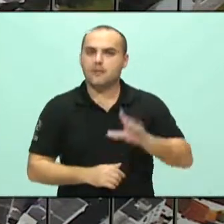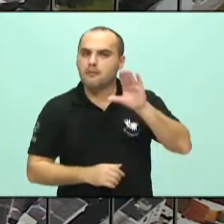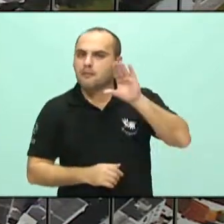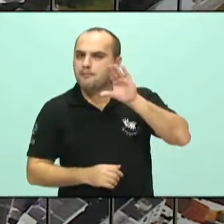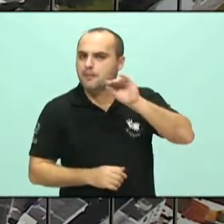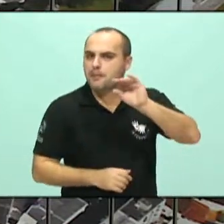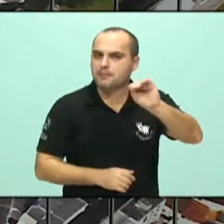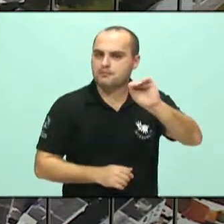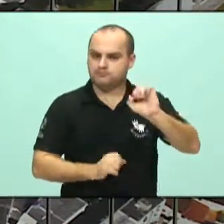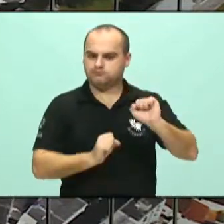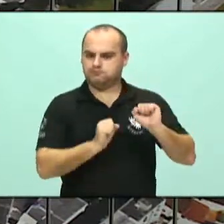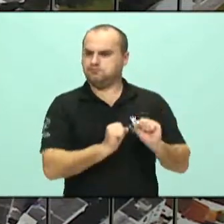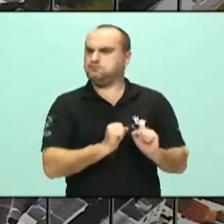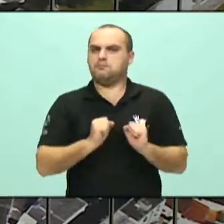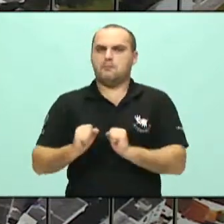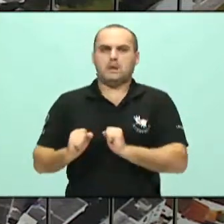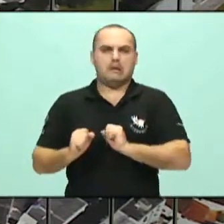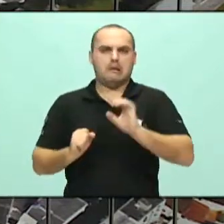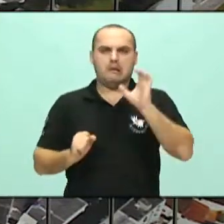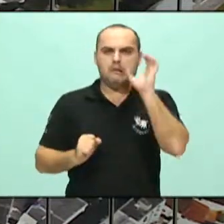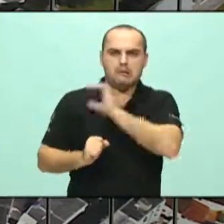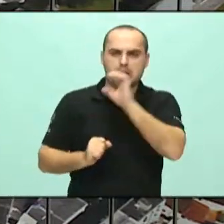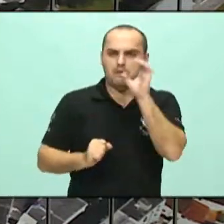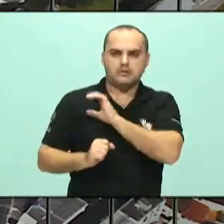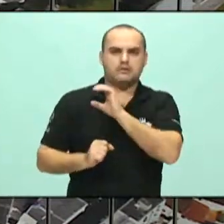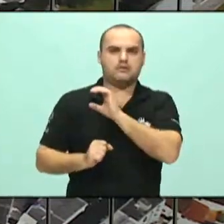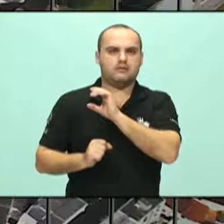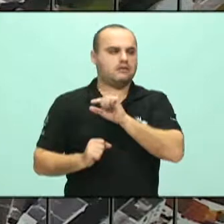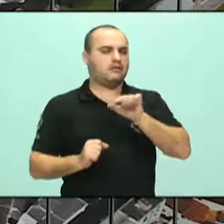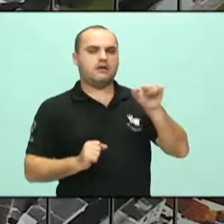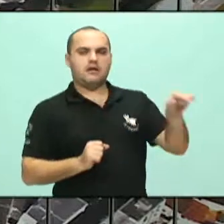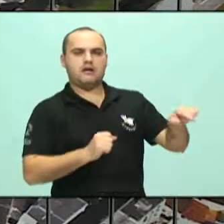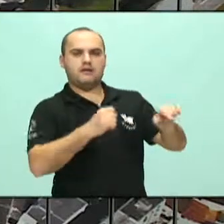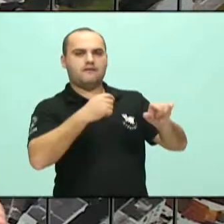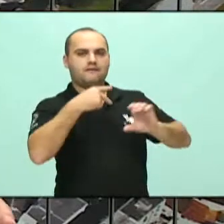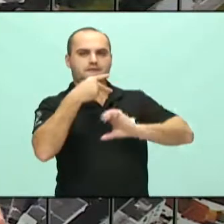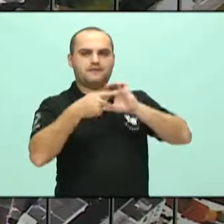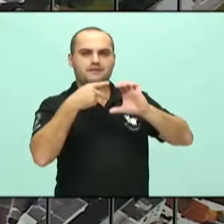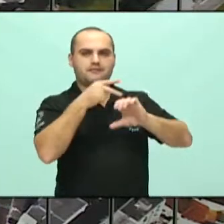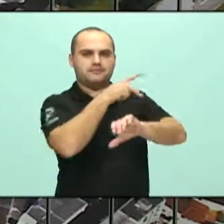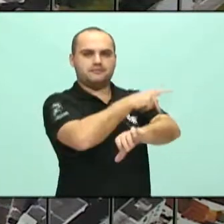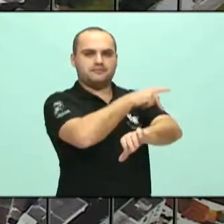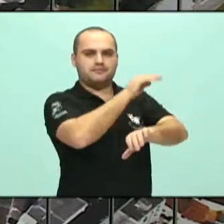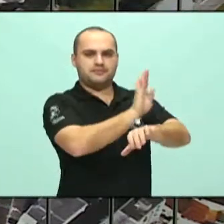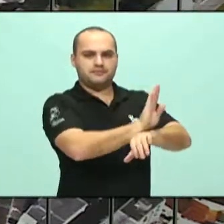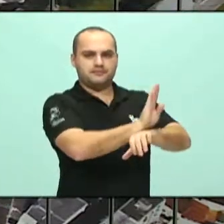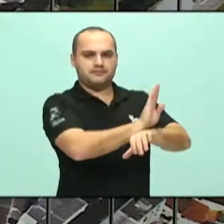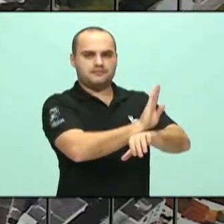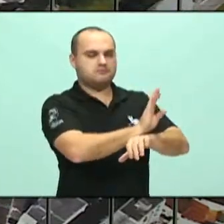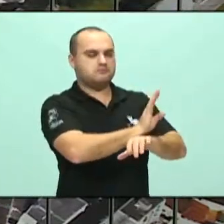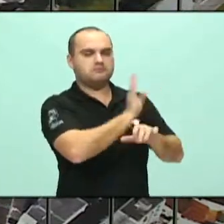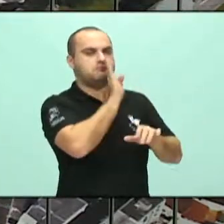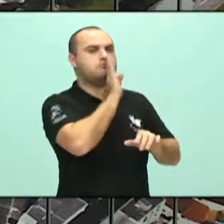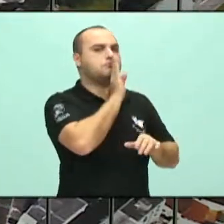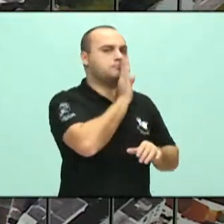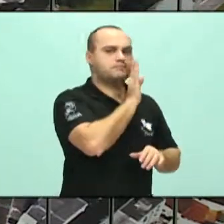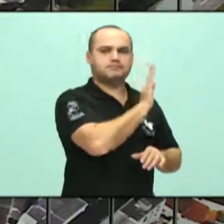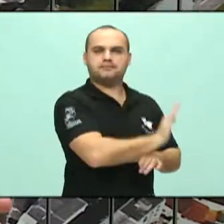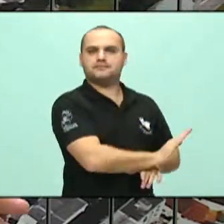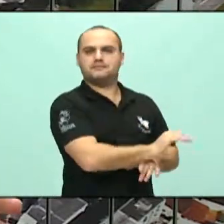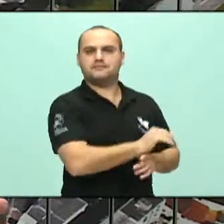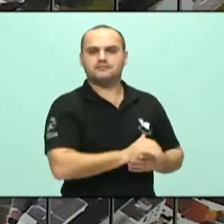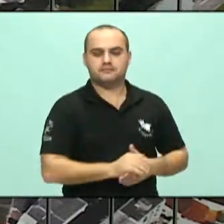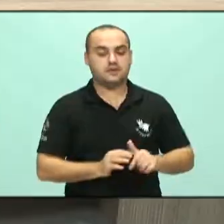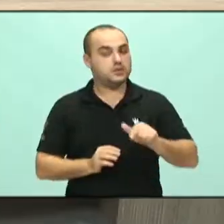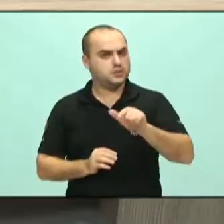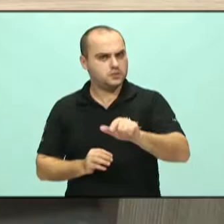mais poderosos do que a contrariedade da Câmara de Porto Belo. E valeu a força desses argumentos e